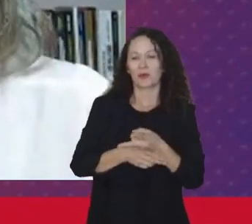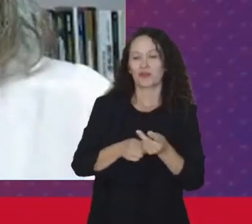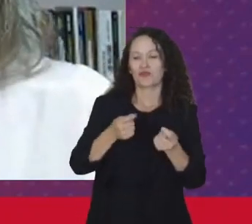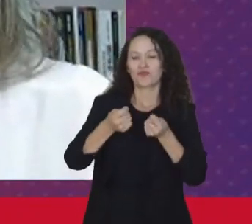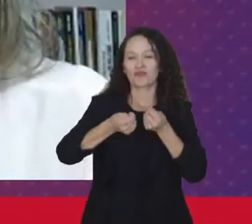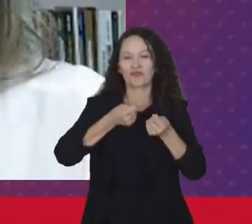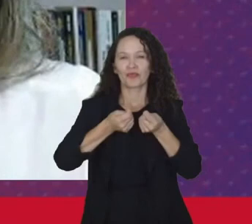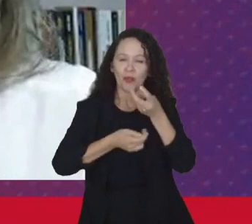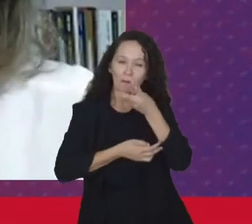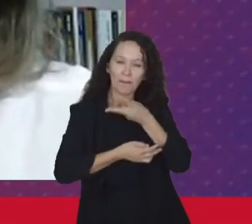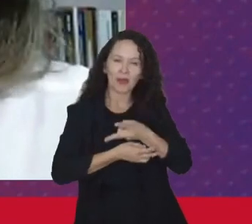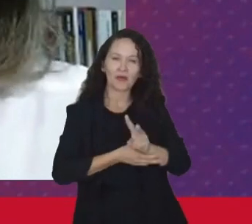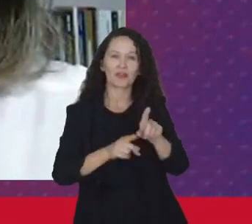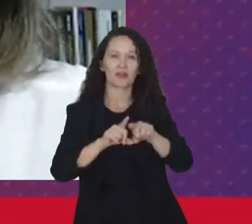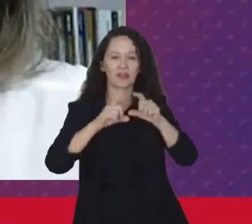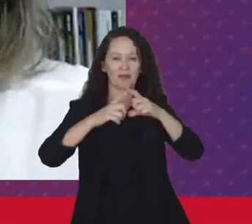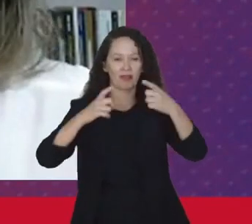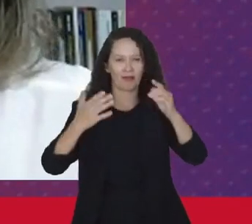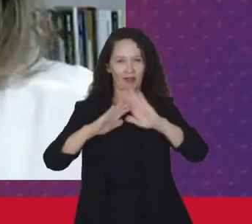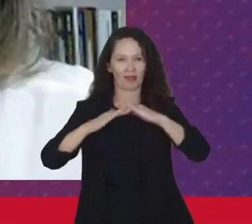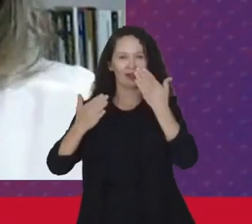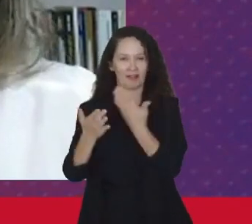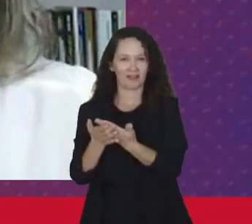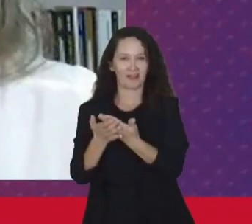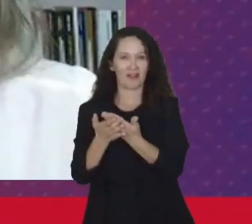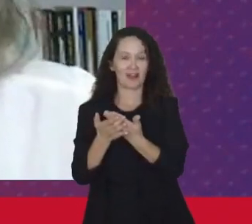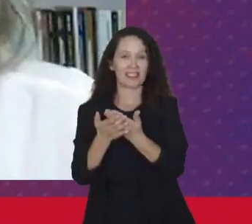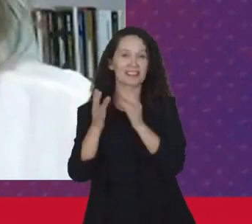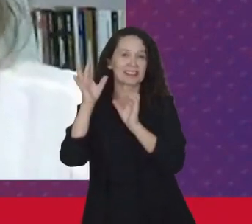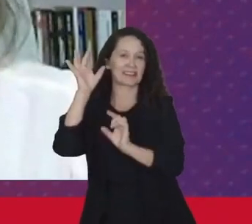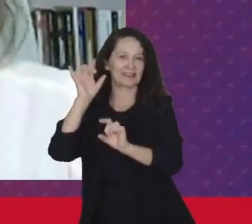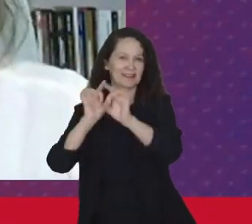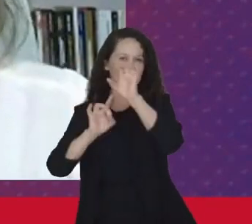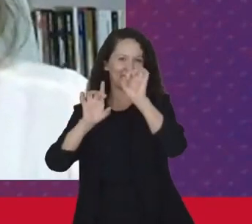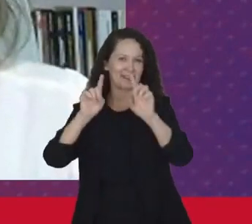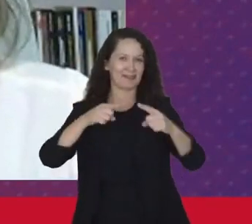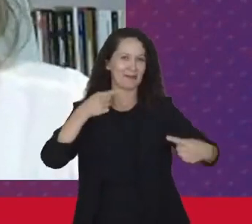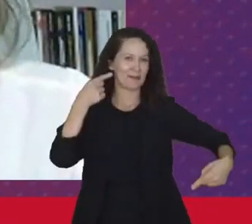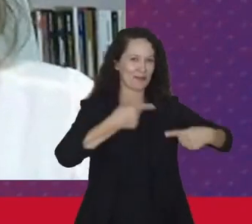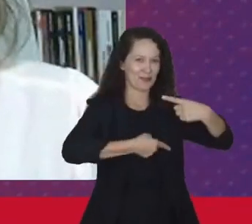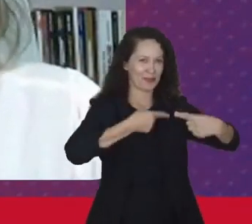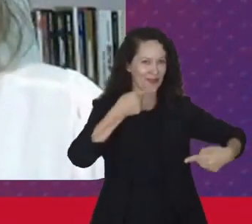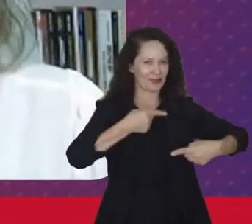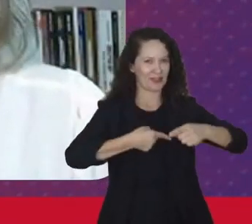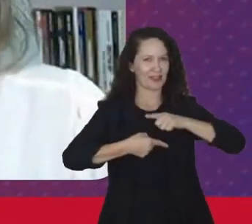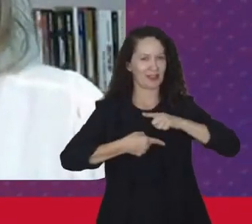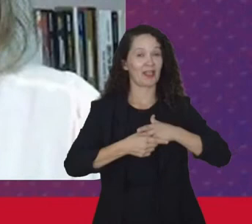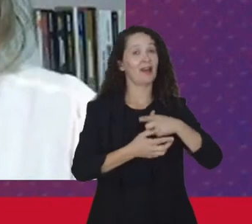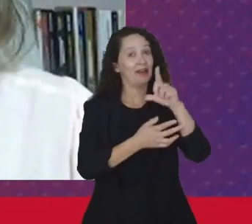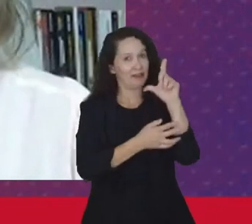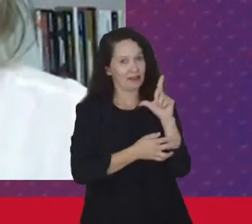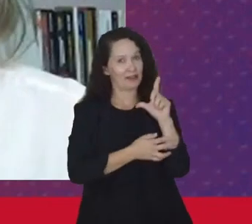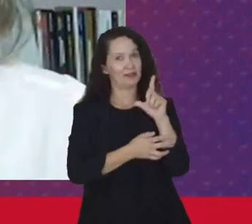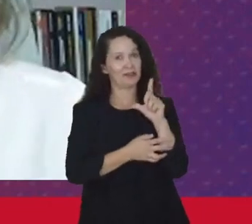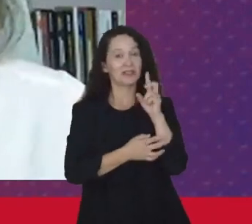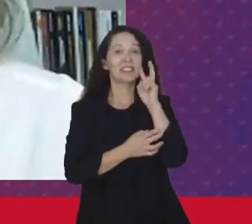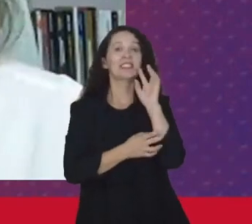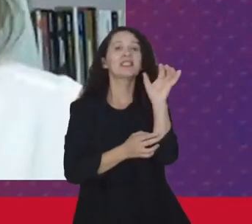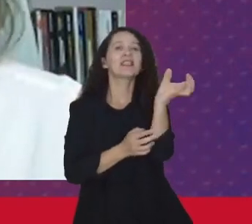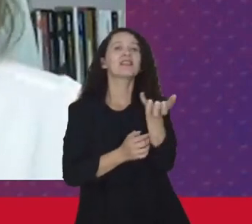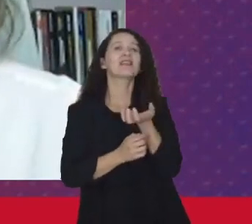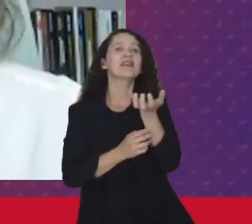e para expansão de escolas e classes especiais, enquanto a política anterior previa